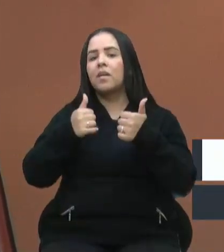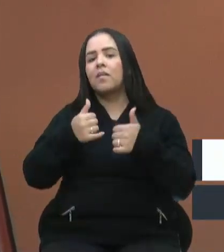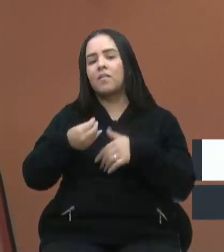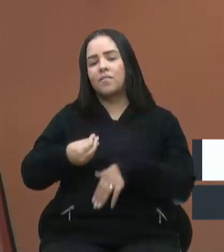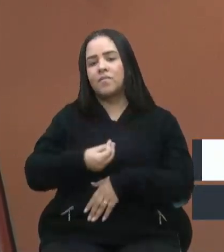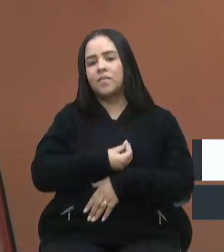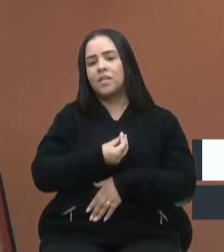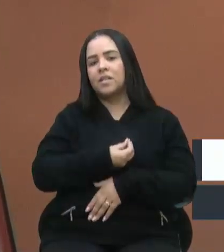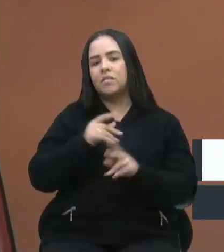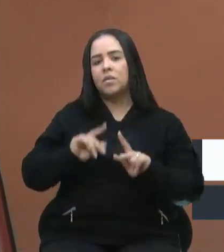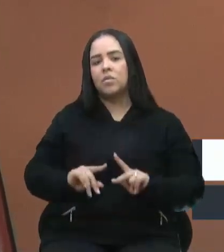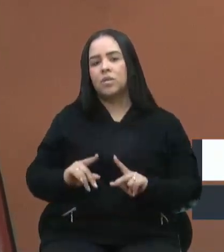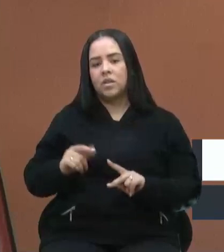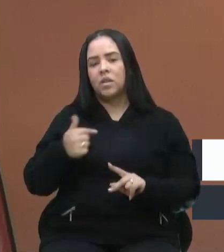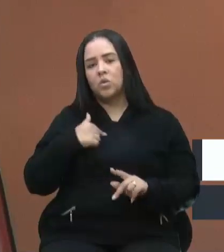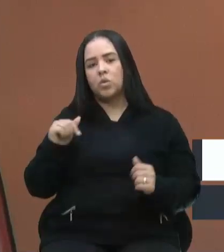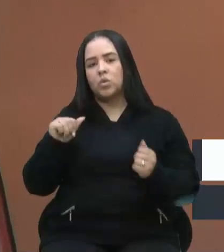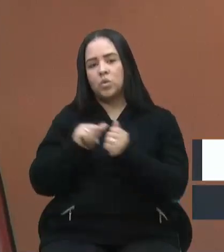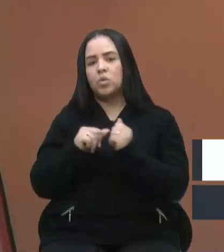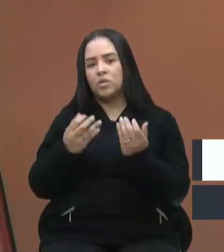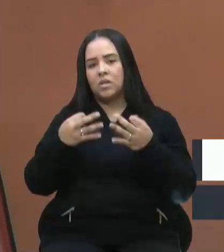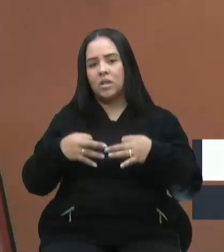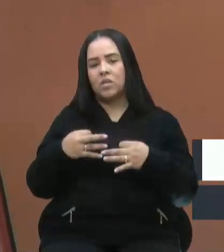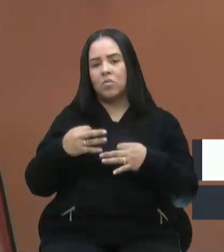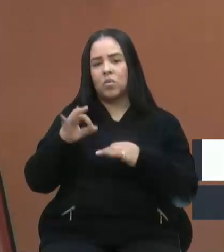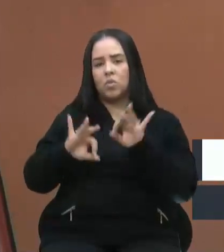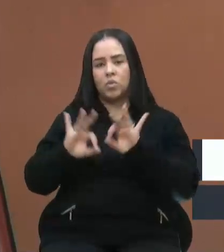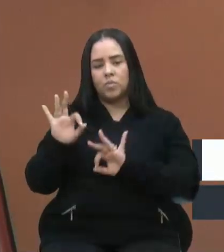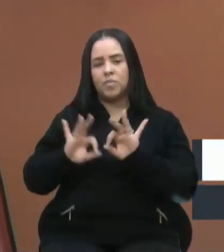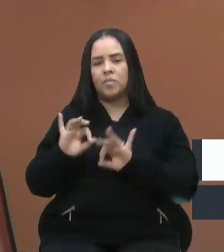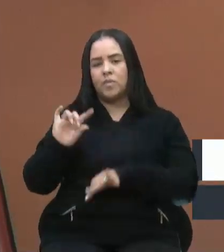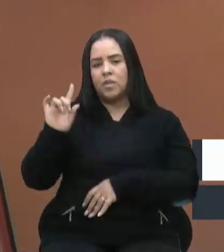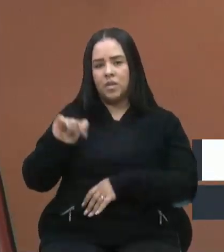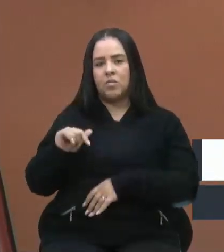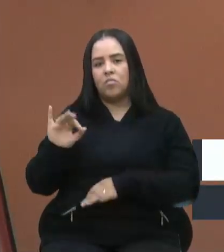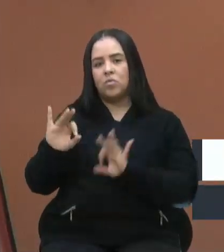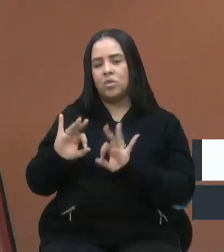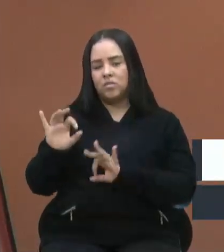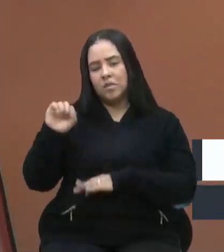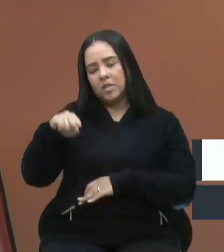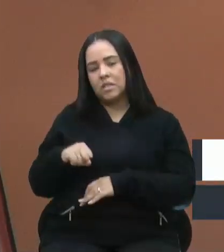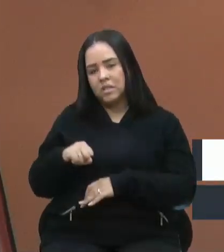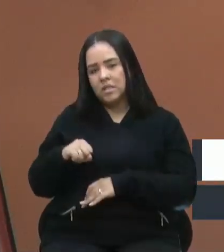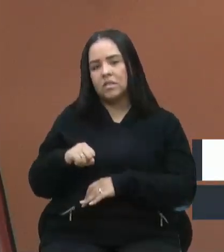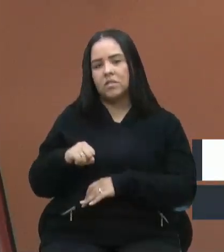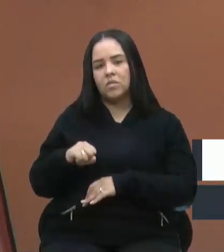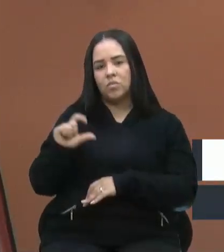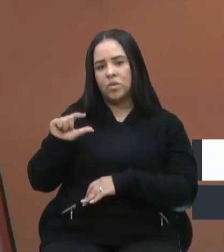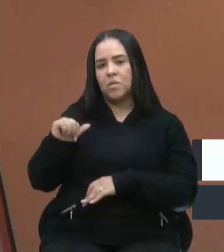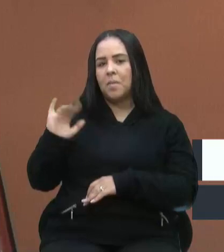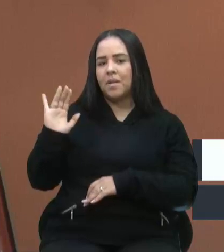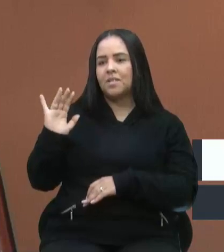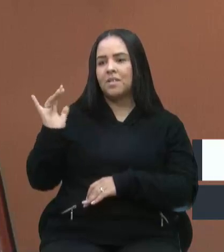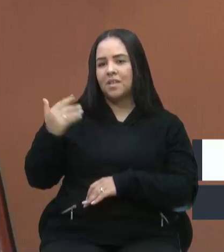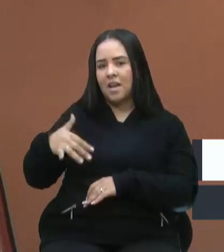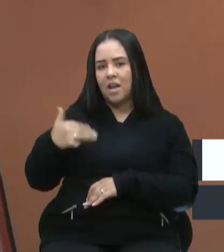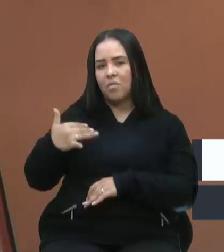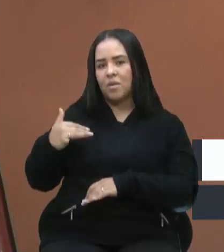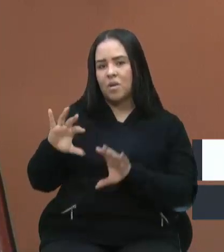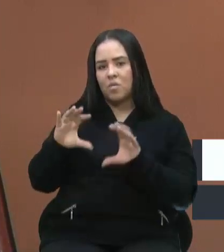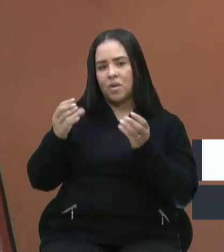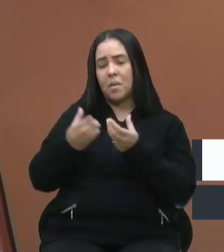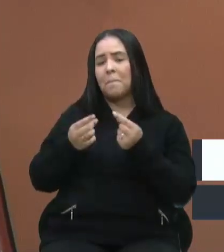pessoas, conte com este vereador, tenho certeza que o projeto, ele é um projeto que, claro, vai se tornar um pouco mais caro para a comunidade, mas